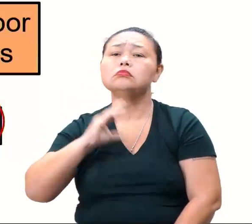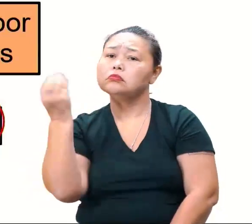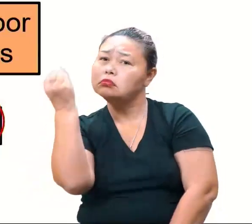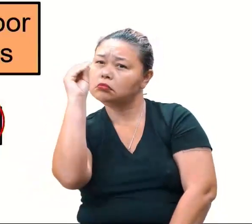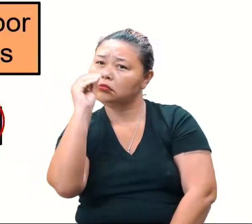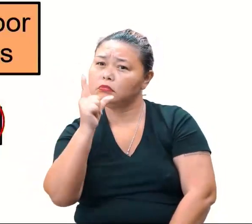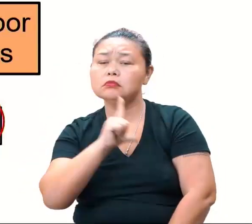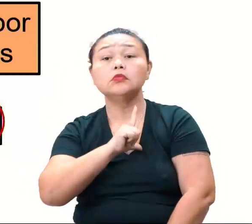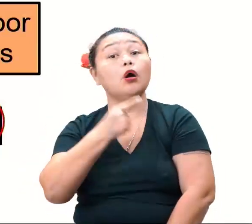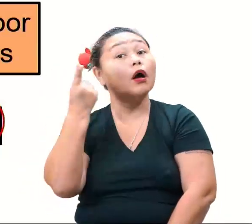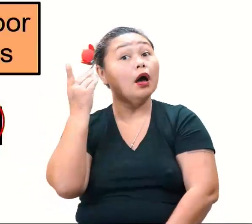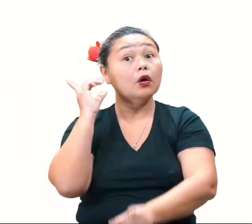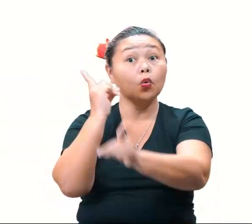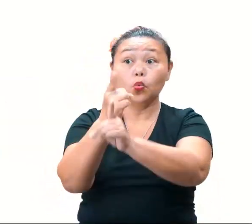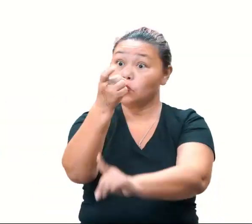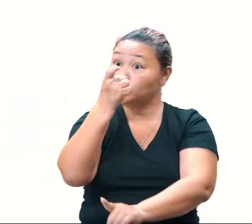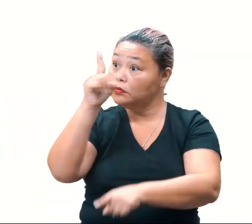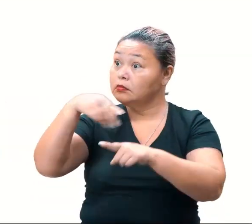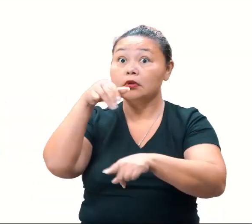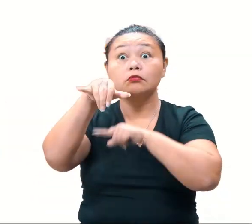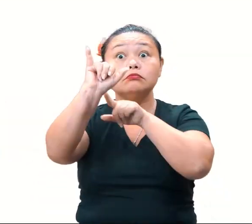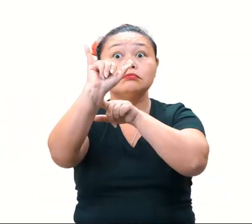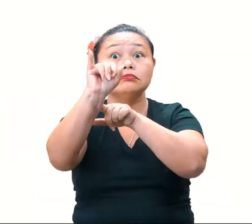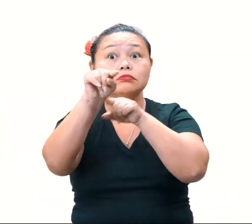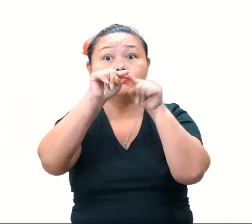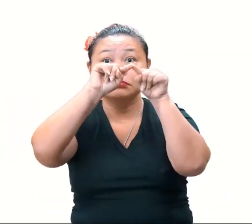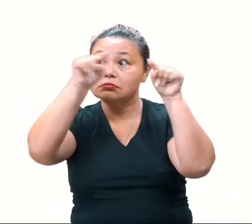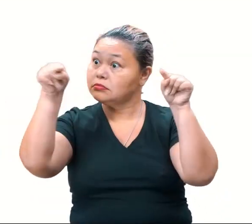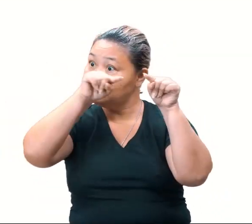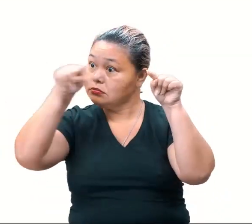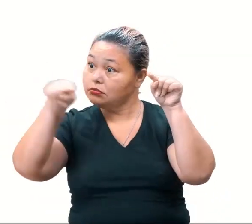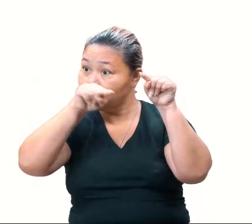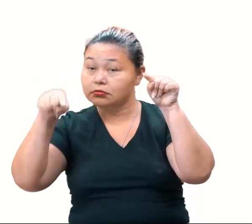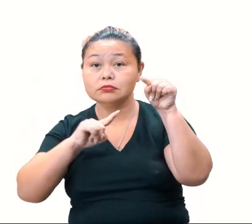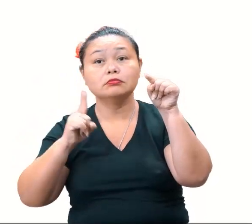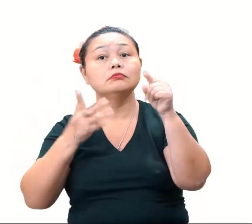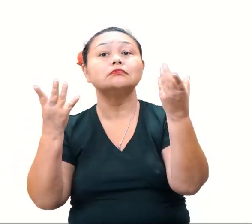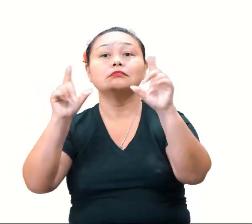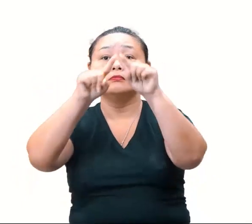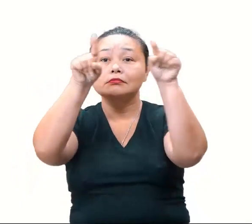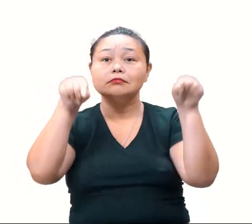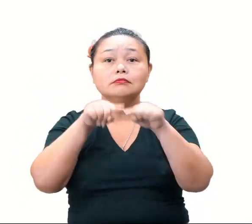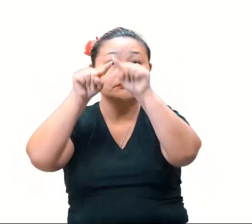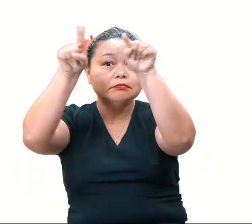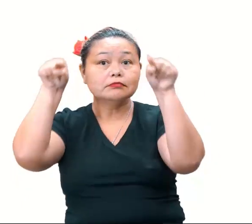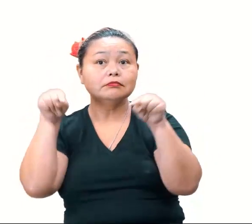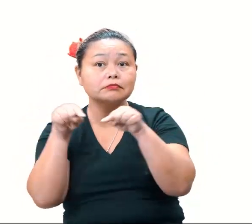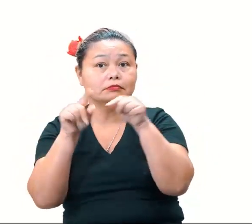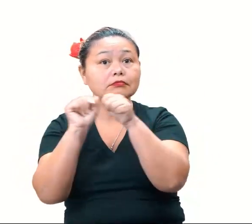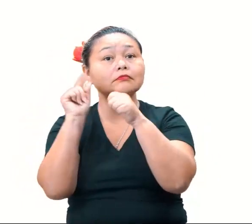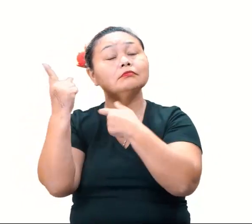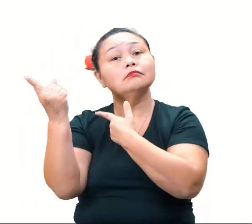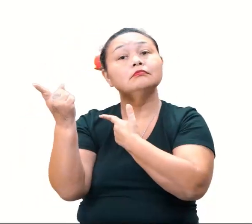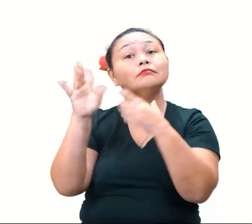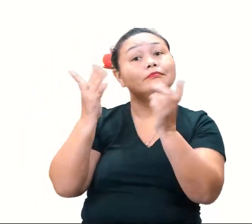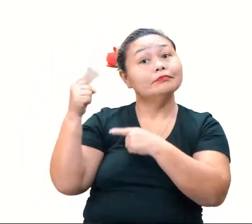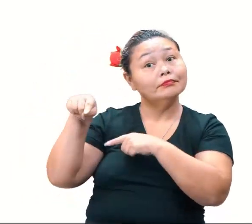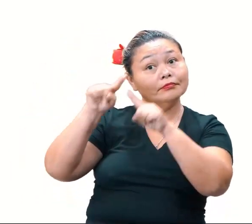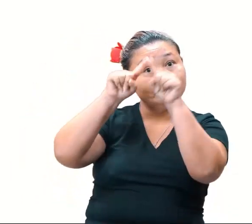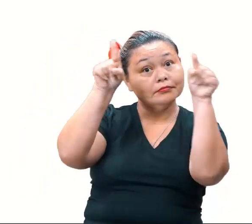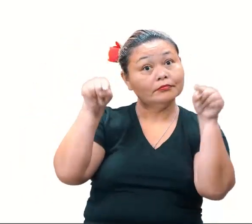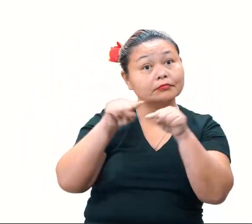de y e fazer a setinha, já fazer a definição por conjunto. Então vamos lá, na parte de conjuntos a gente tem